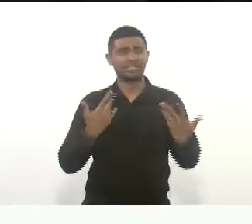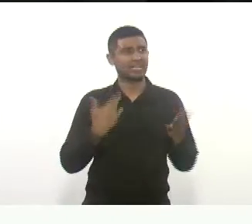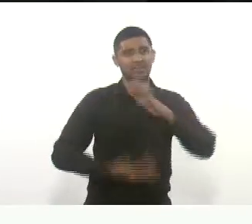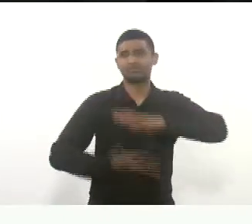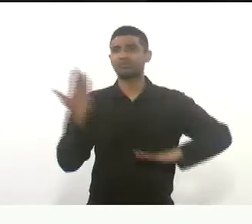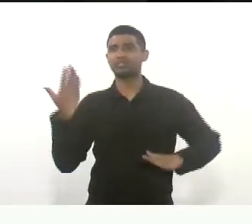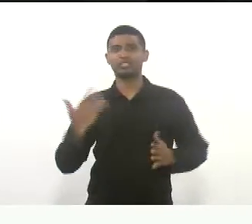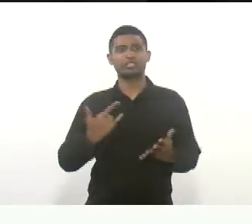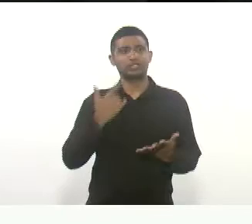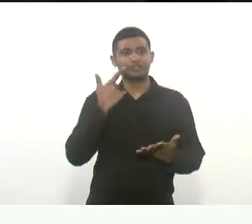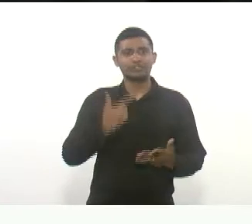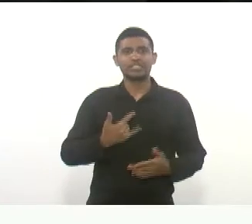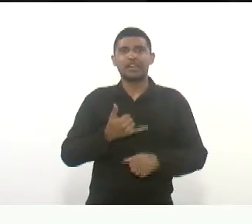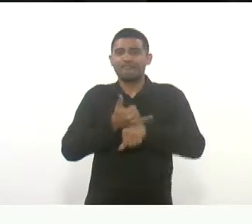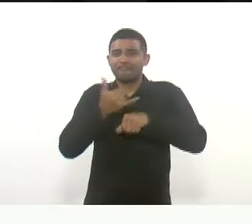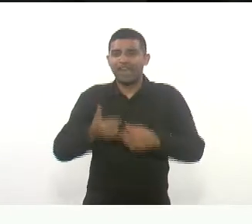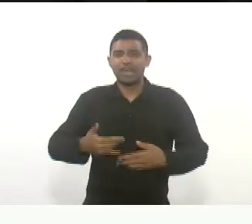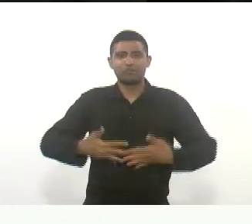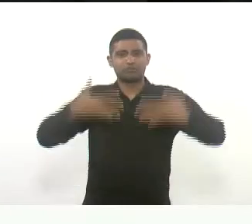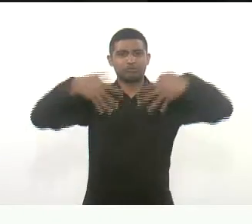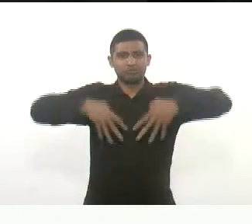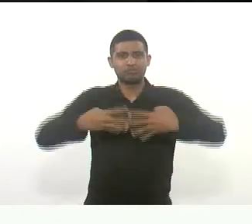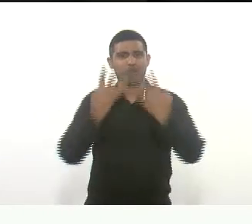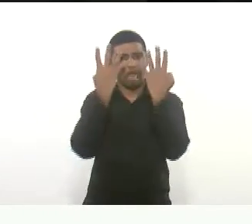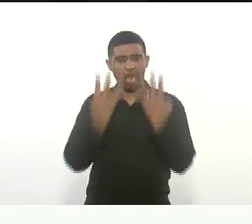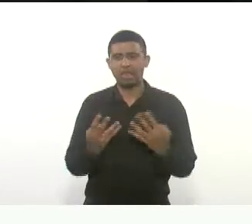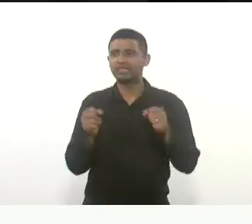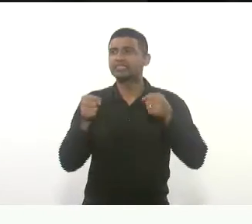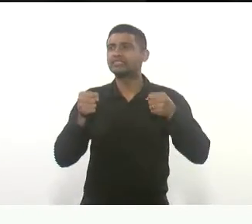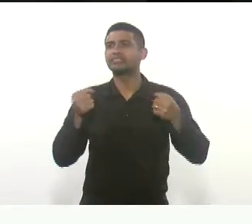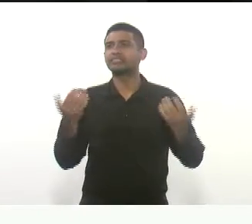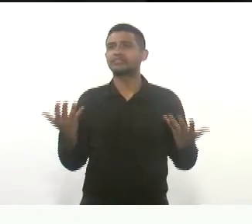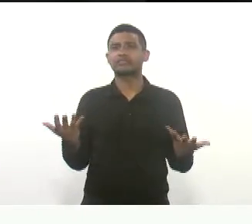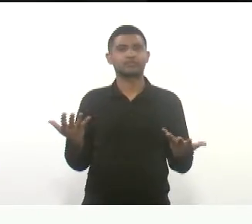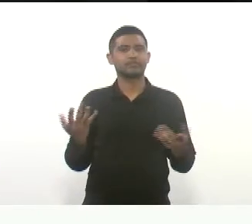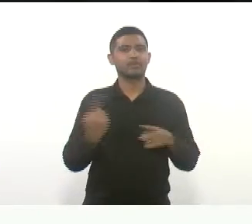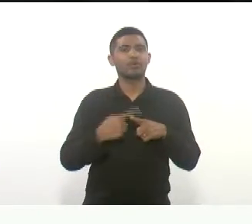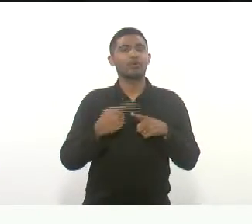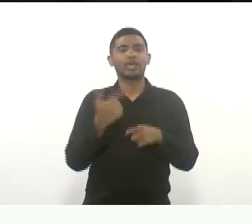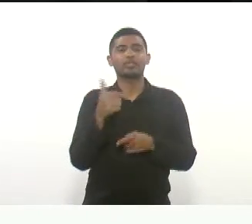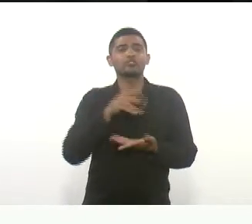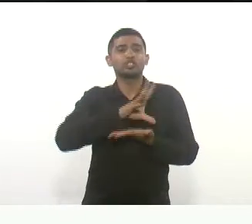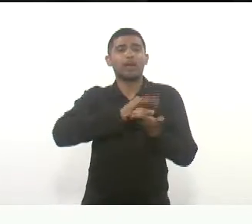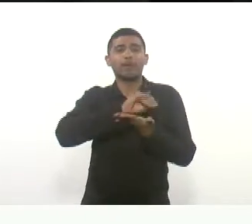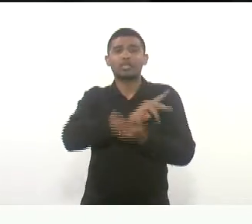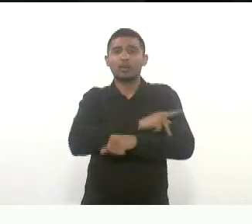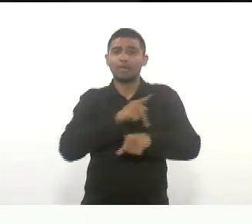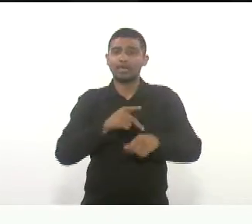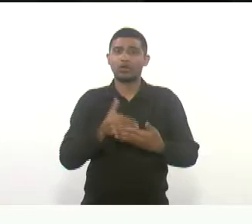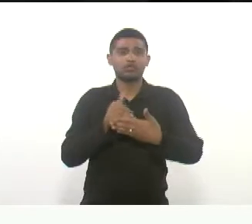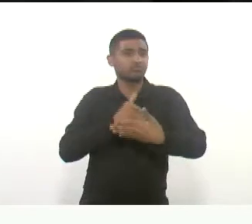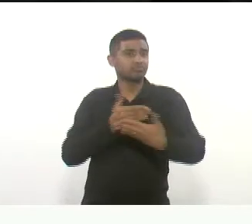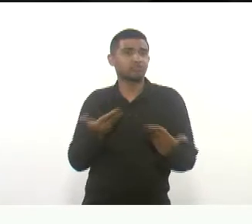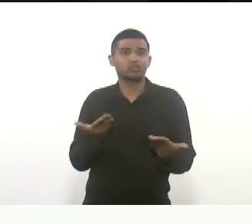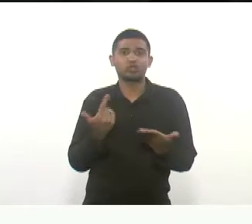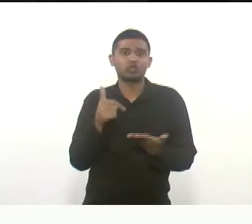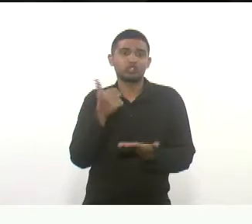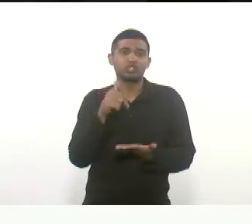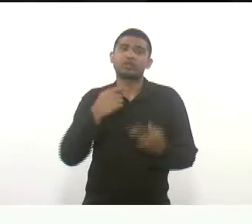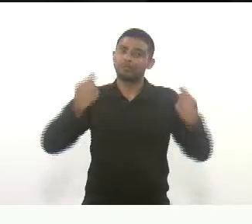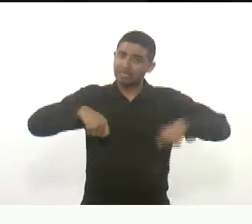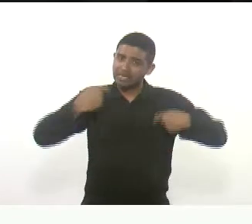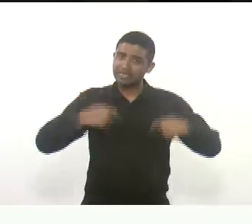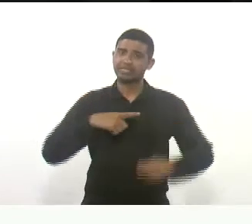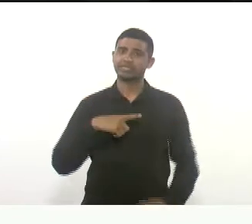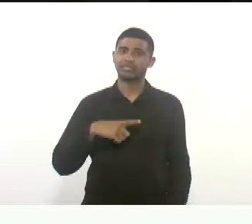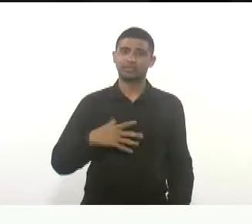na grade, porque você não tinha um modelo pedagógico por trás dessa proposta do turno único. E tem que ter. E